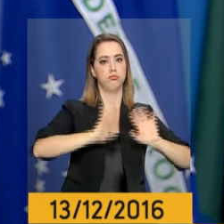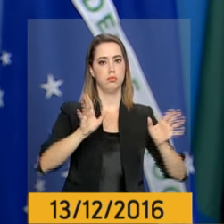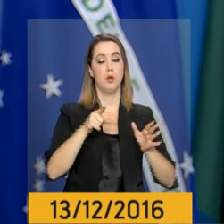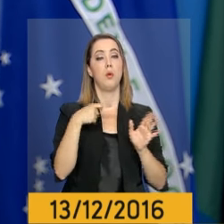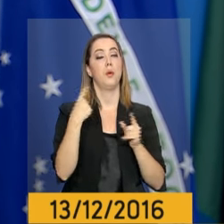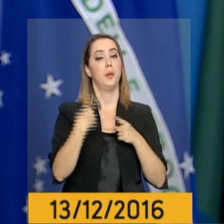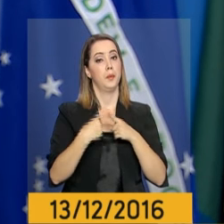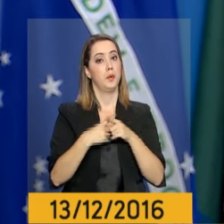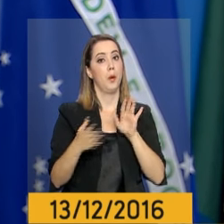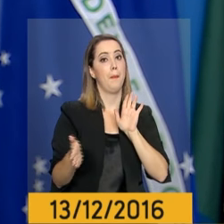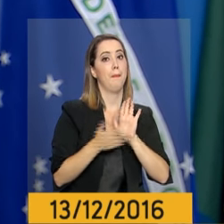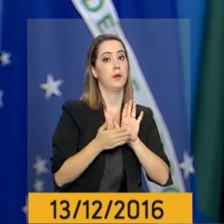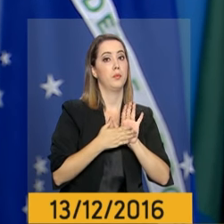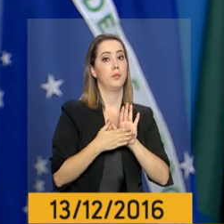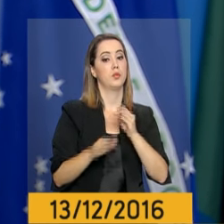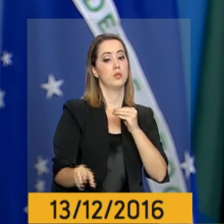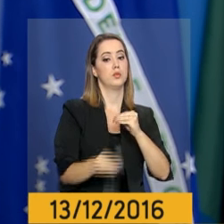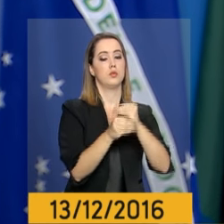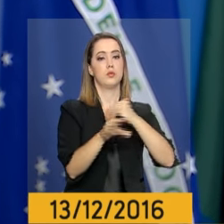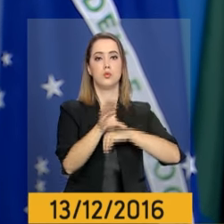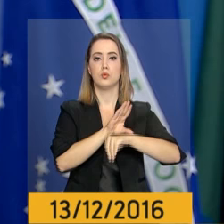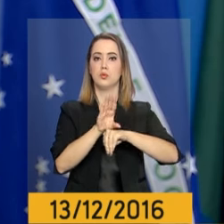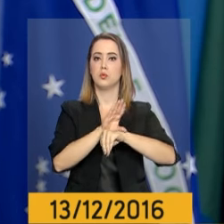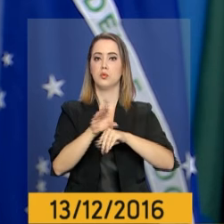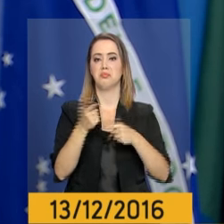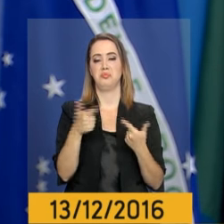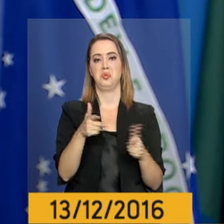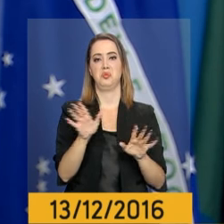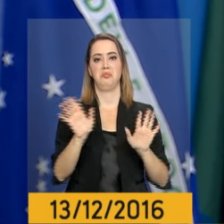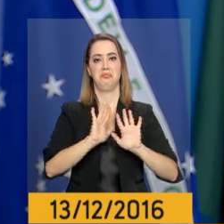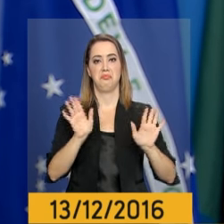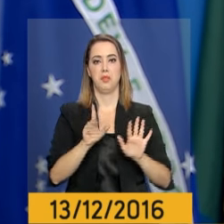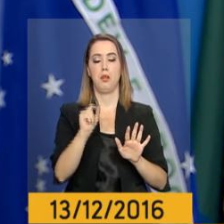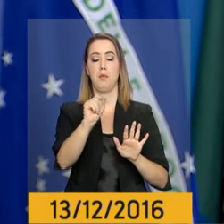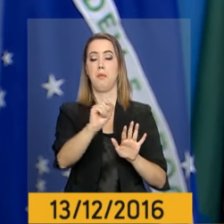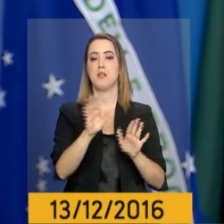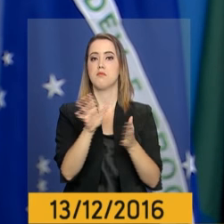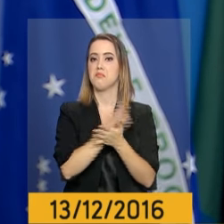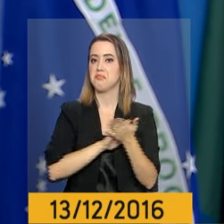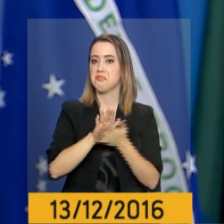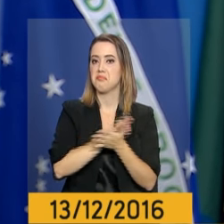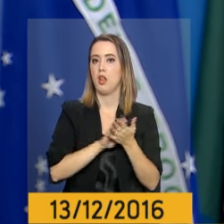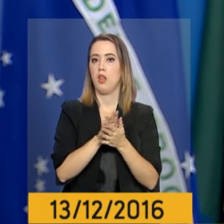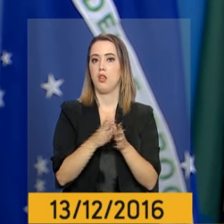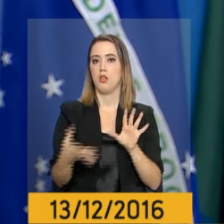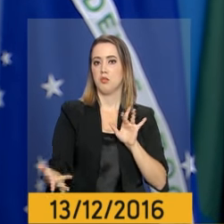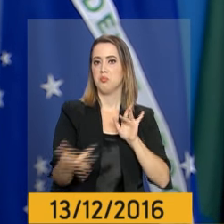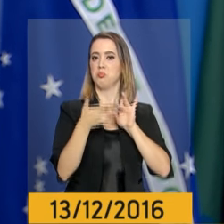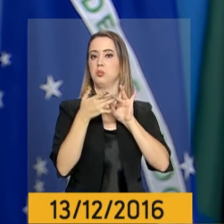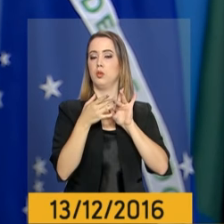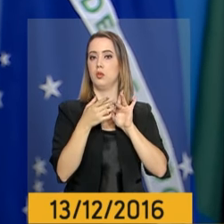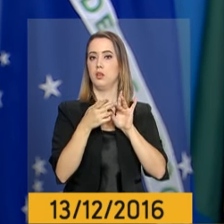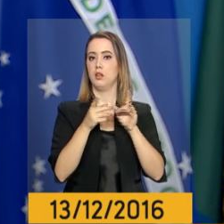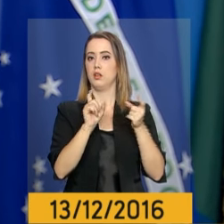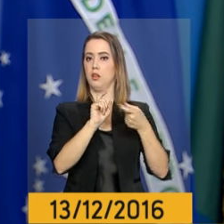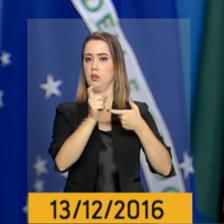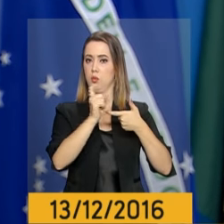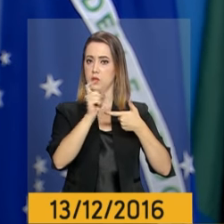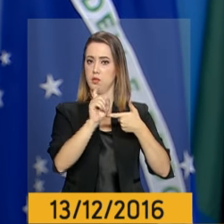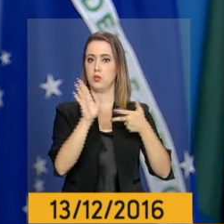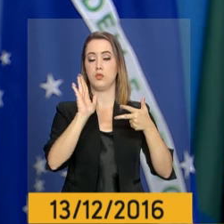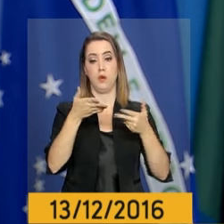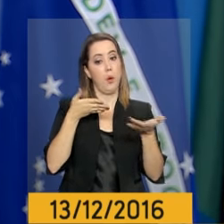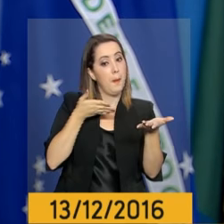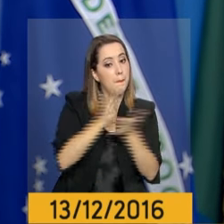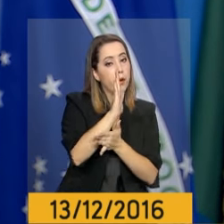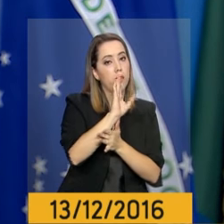é uma proposta de emenda constitucional que não passa mais pelo executivo, será eh promulgada pelo Congresso